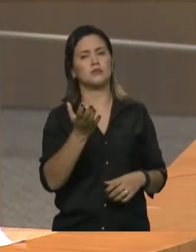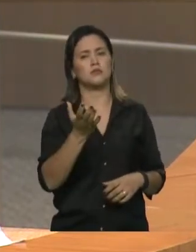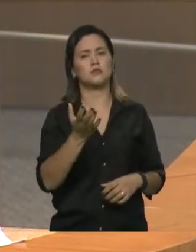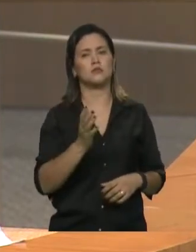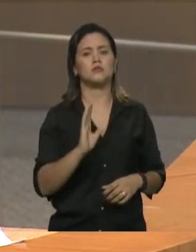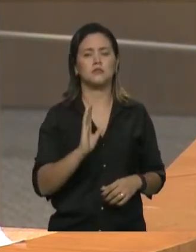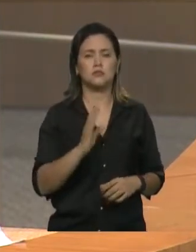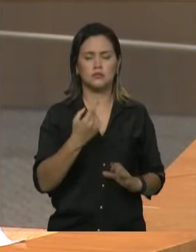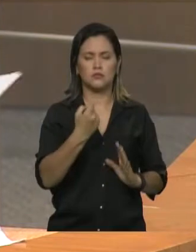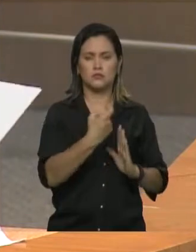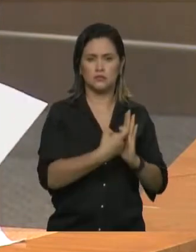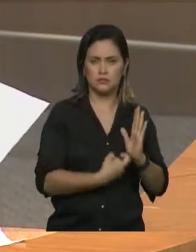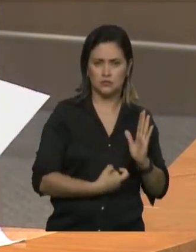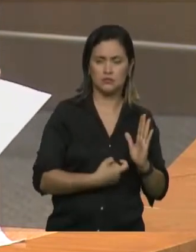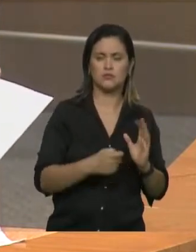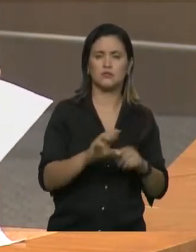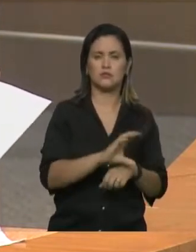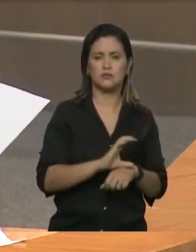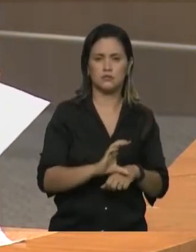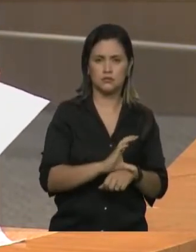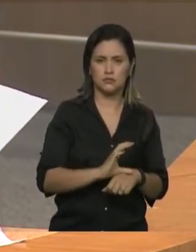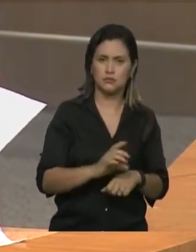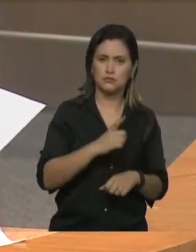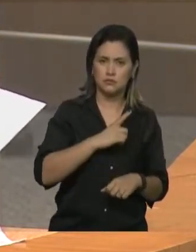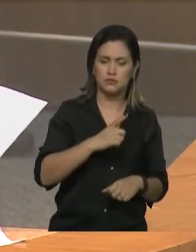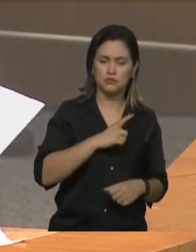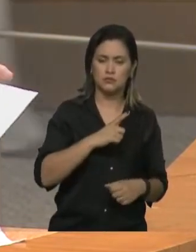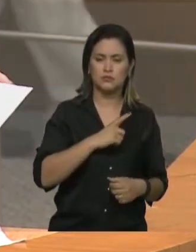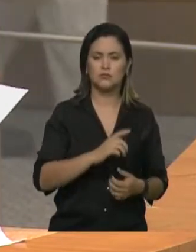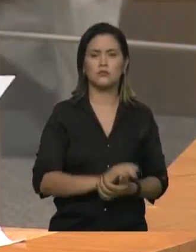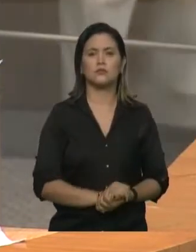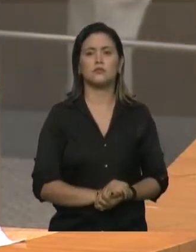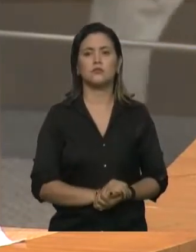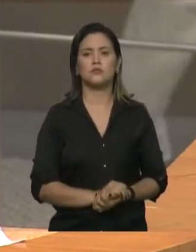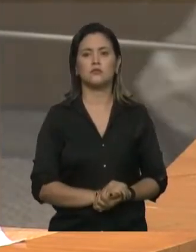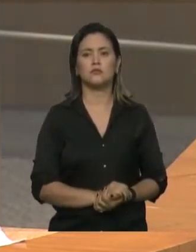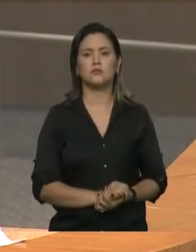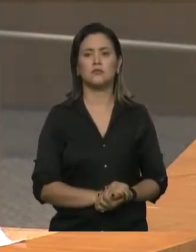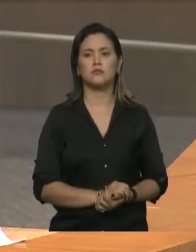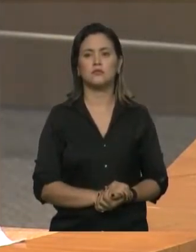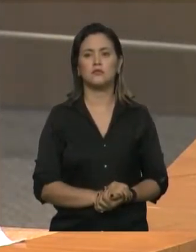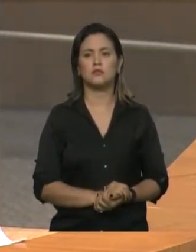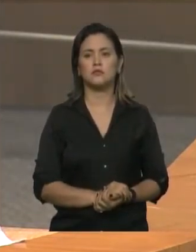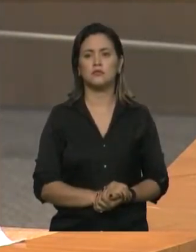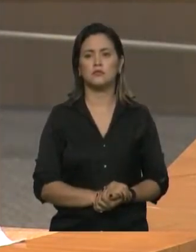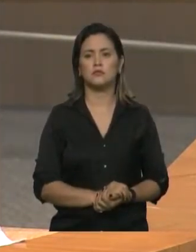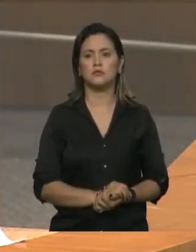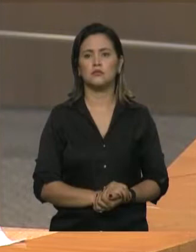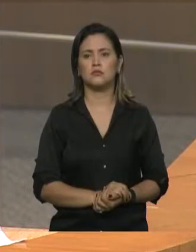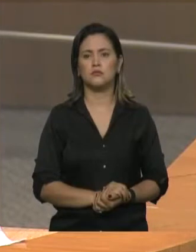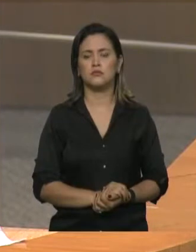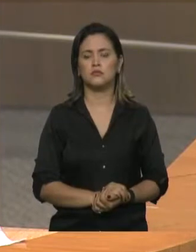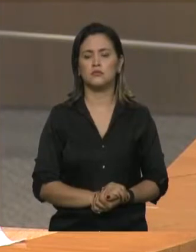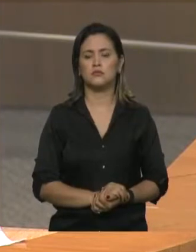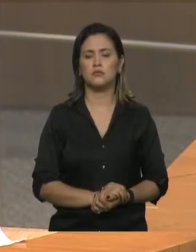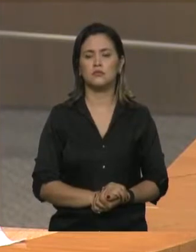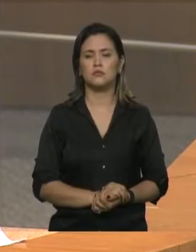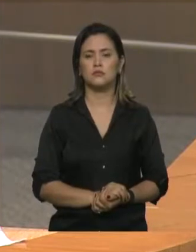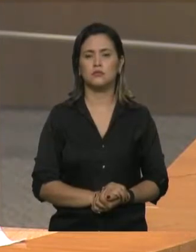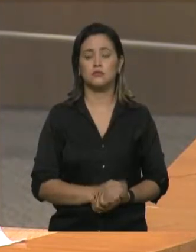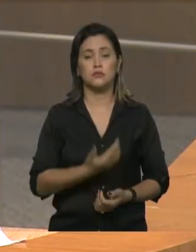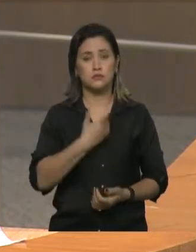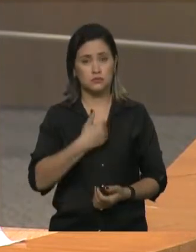do texto constitucional. E, diante disso, o governo do Estado do Maranhão, assim como outros